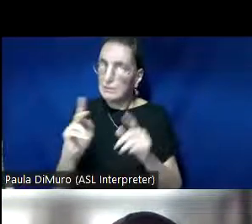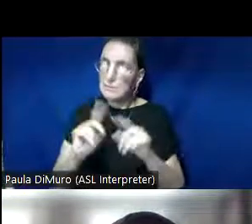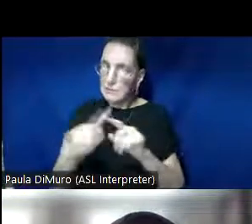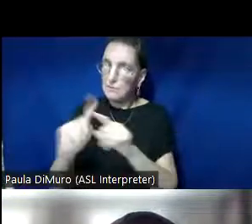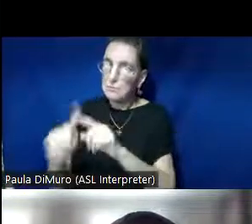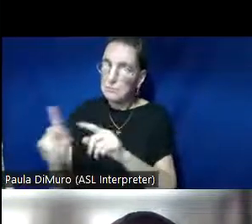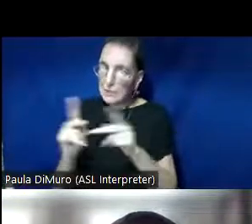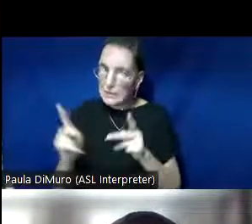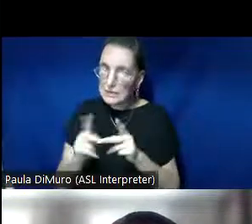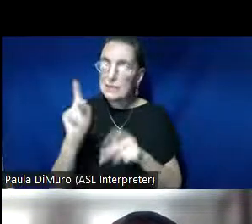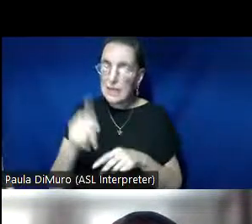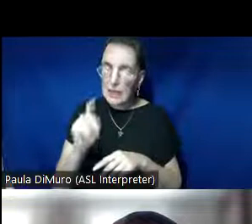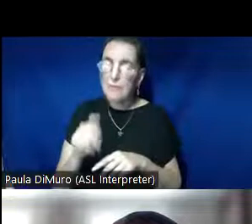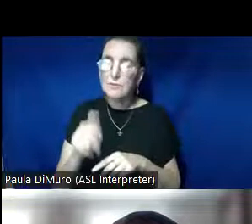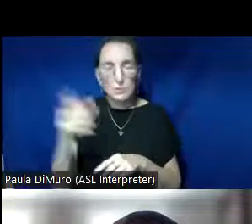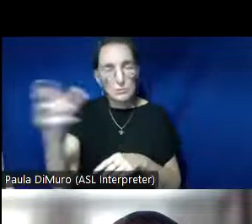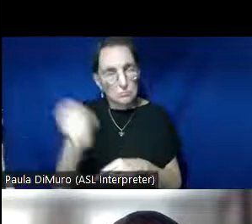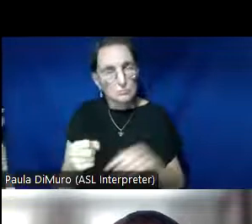gás, para ter